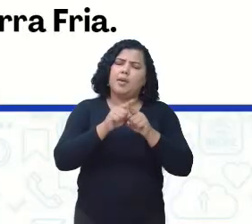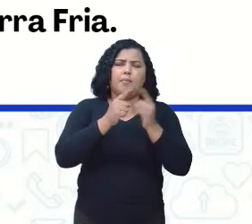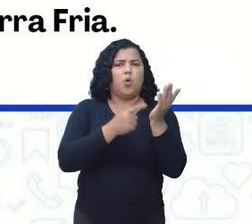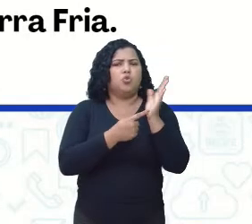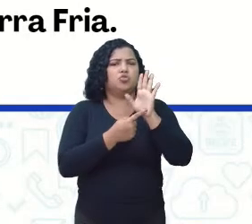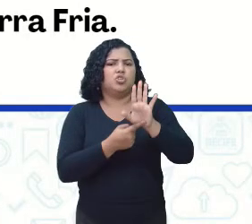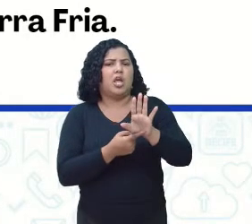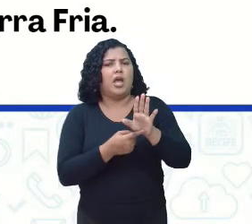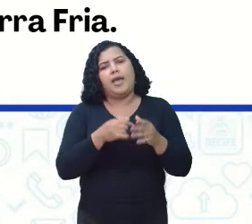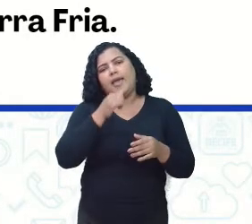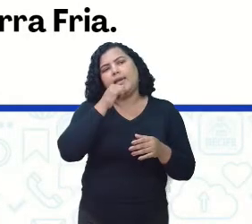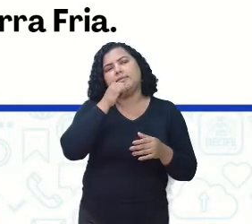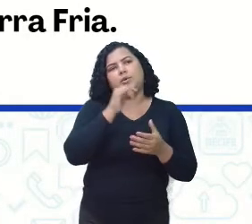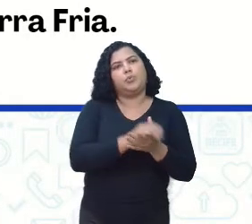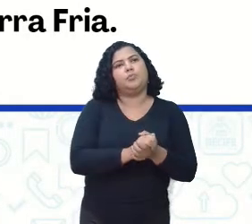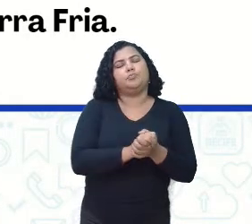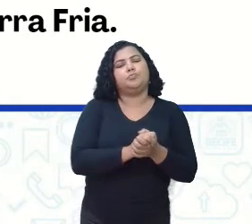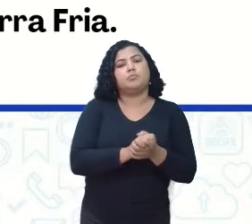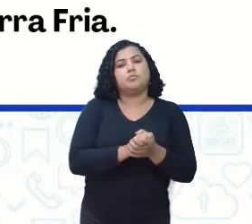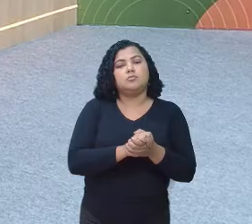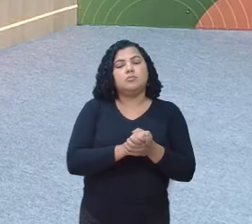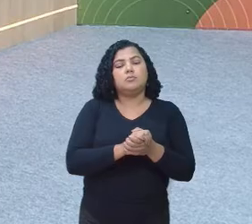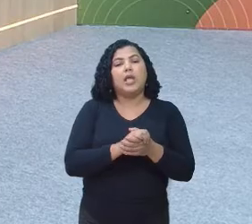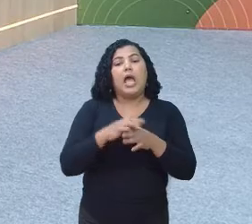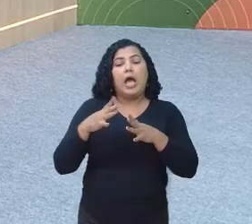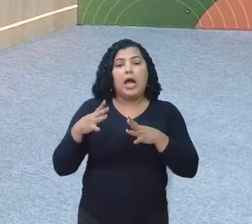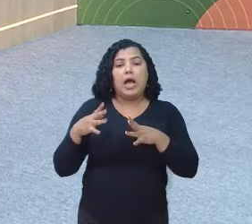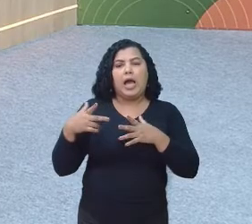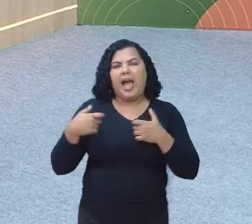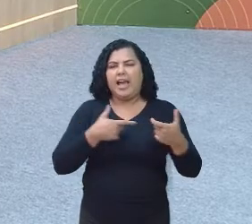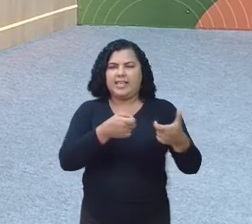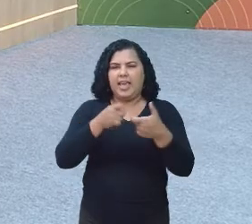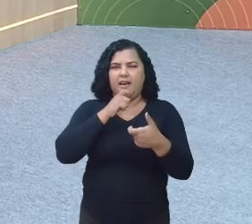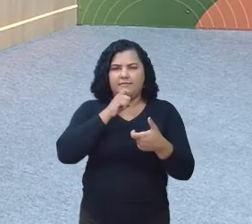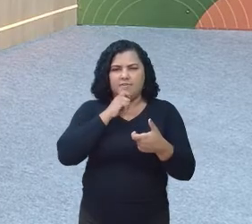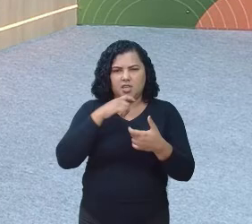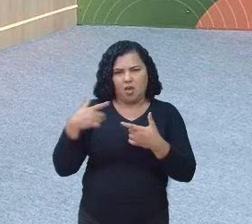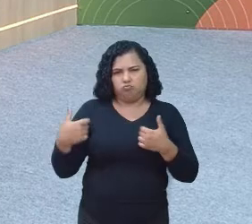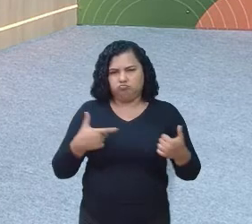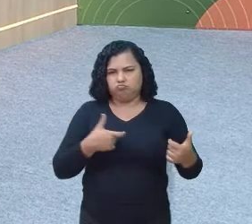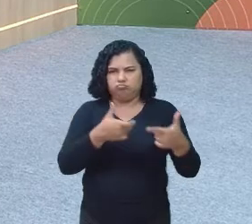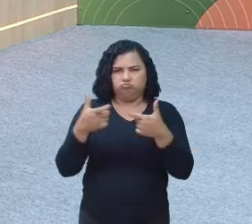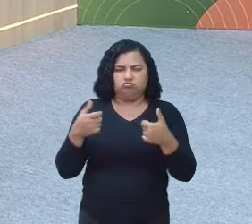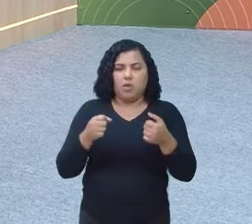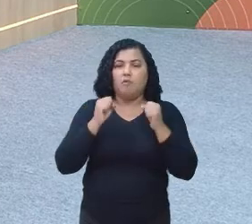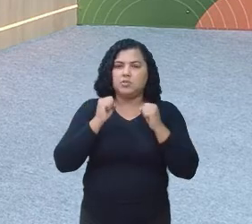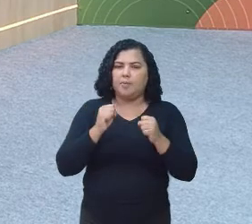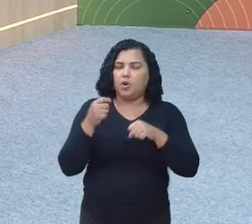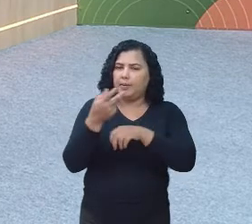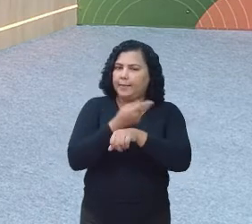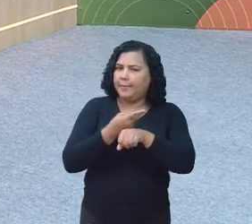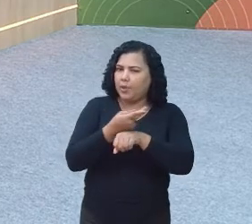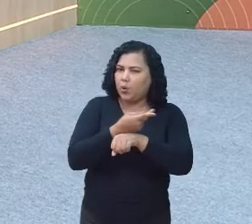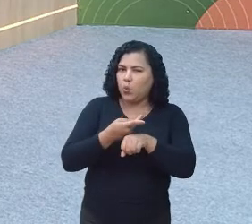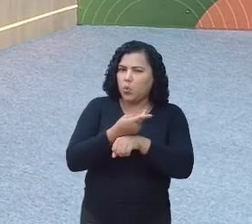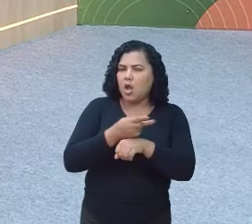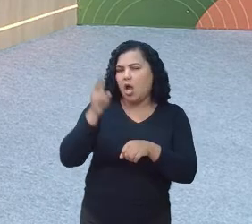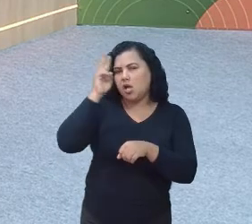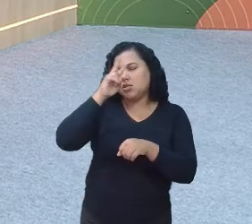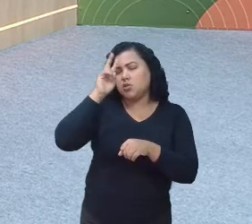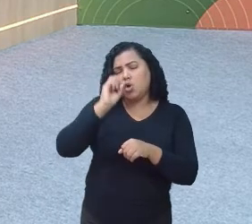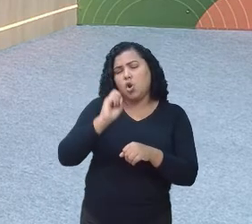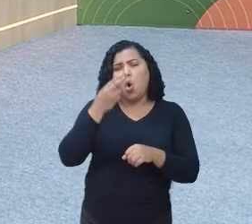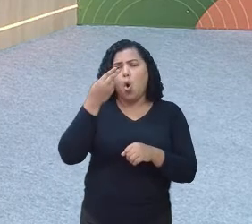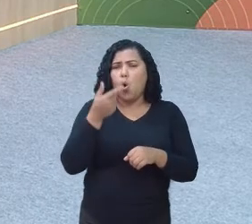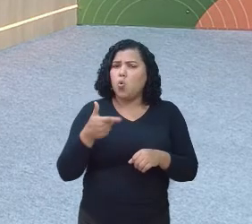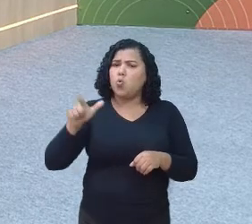entre dois países com a Guerra Fria, por exemplo, né? Então, você pode aí recorrer à história, ou você pode recorrer a